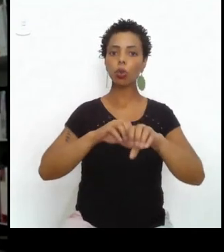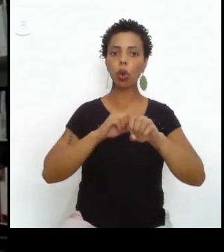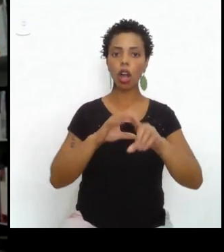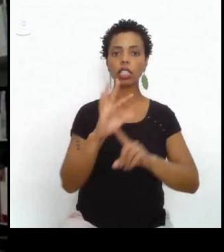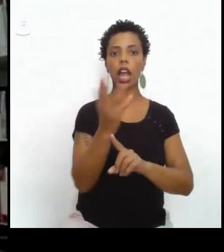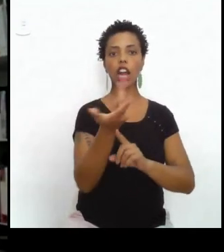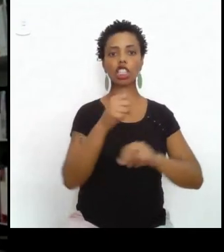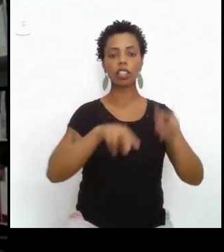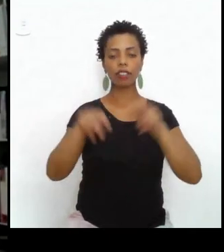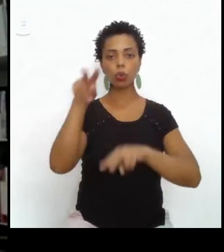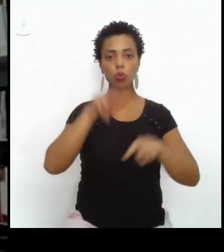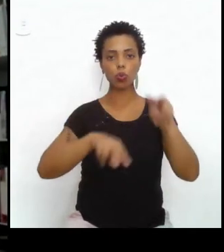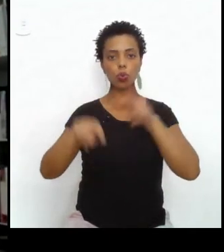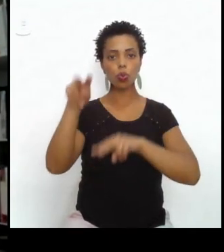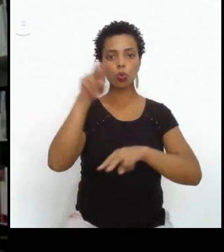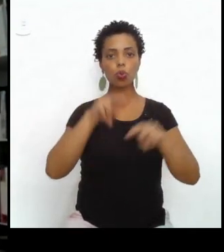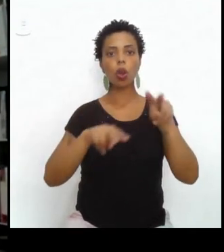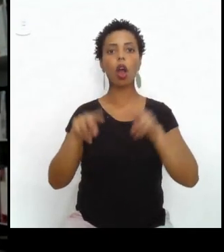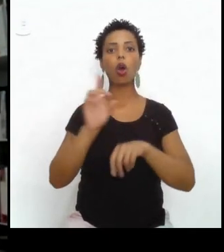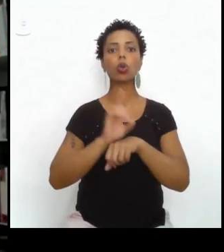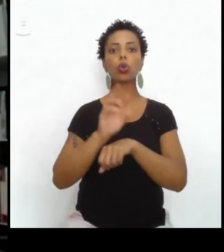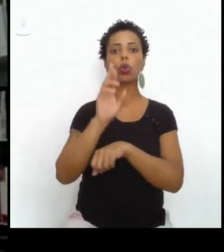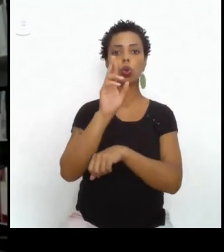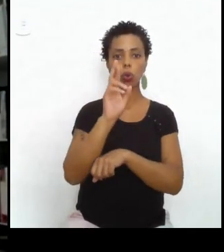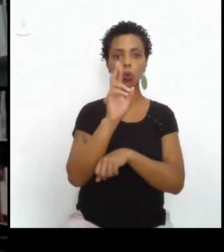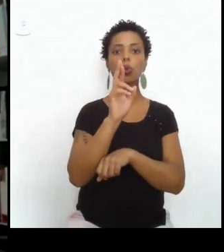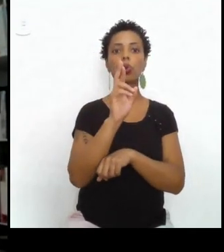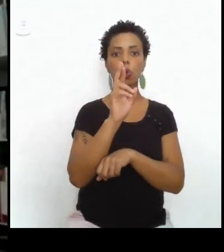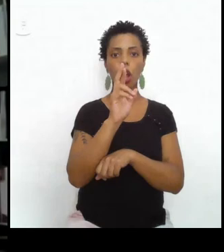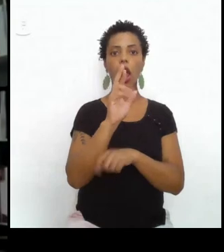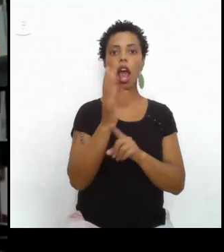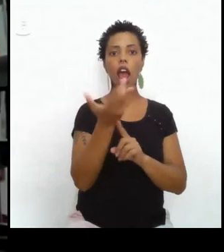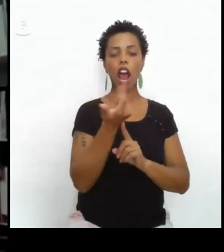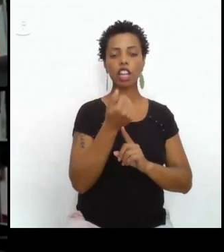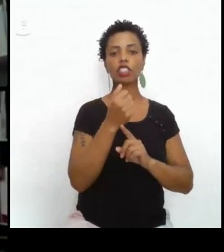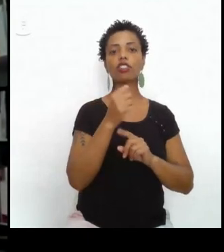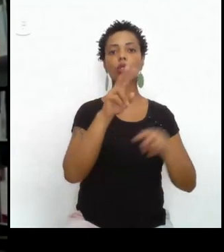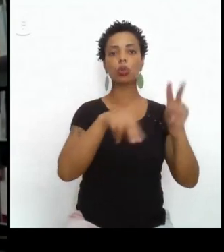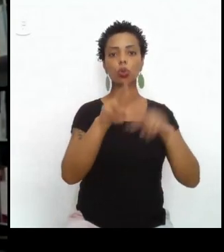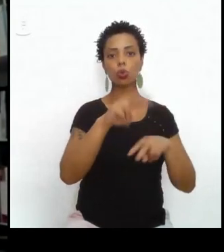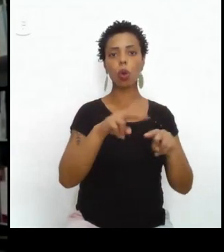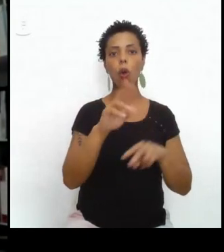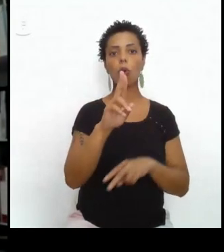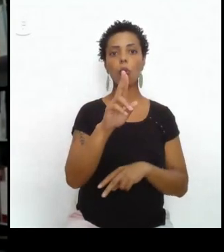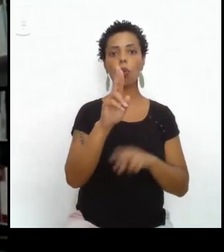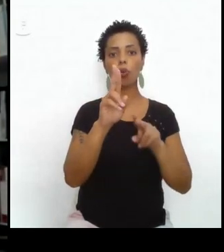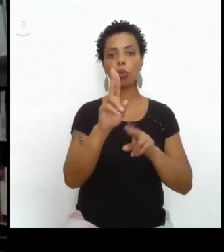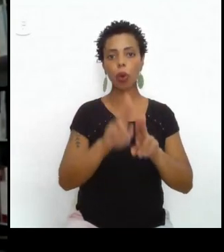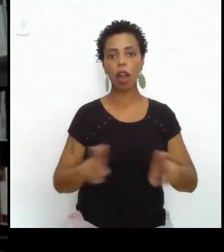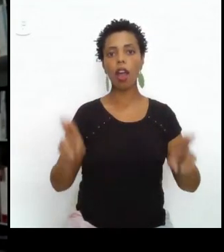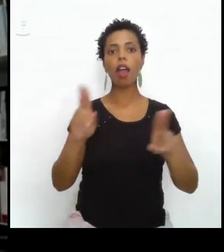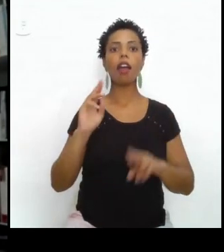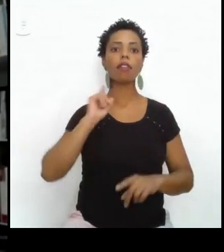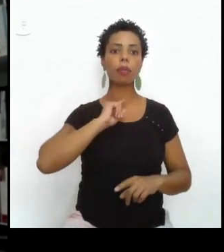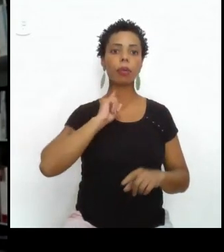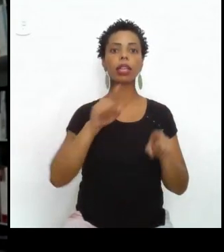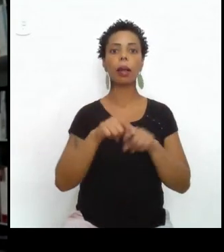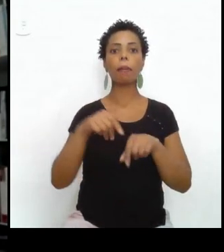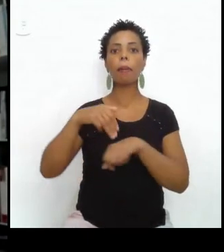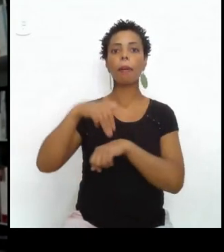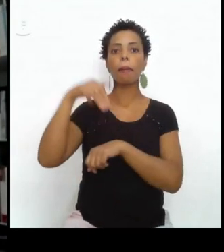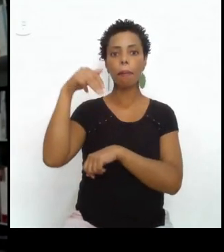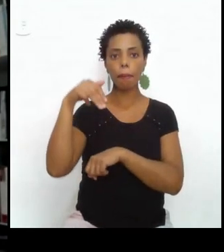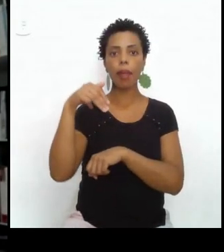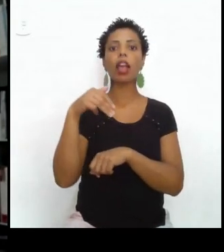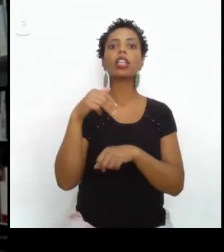visual doutorando em artes visuais pela UFMG e mestre em estudos interdisciplinares latino-americanos pela